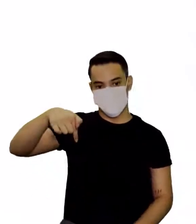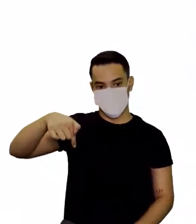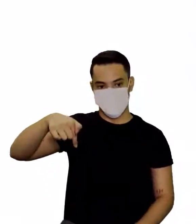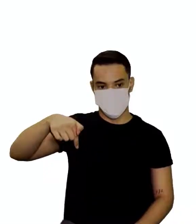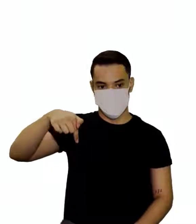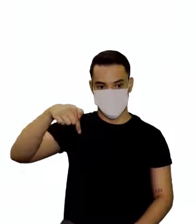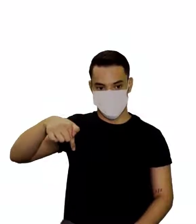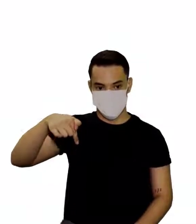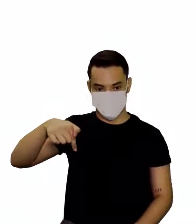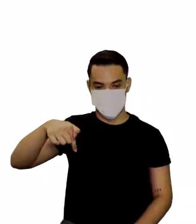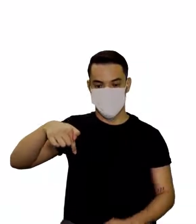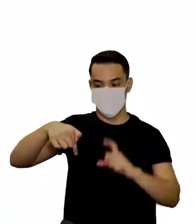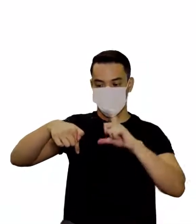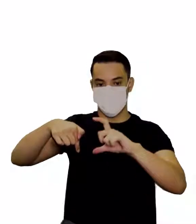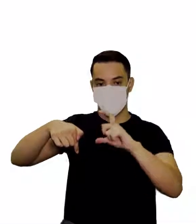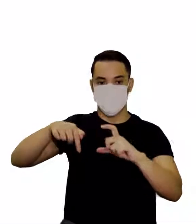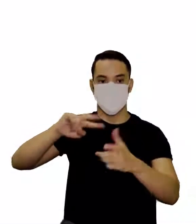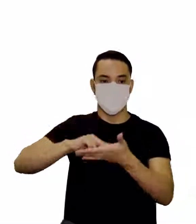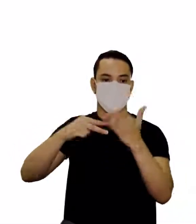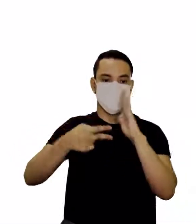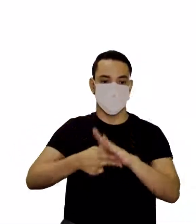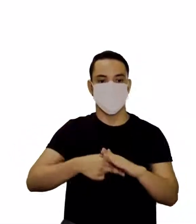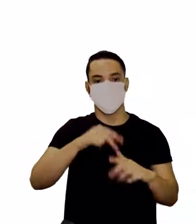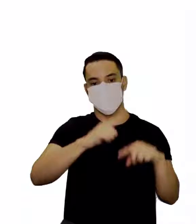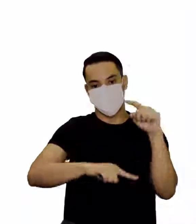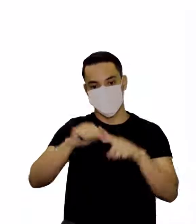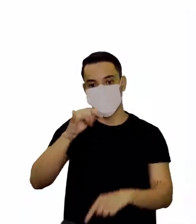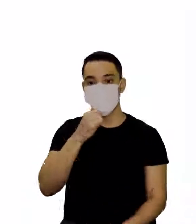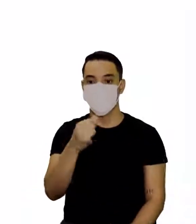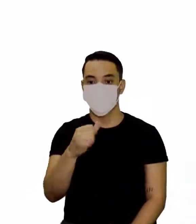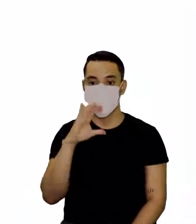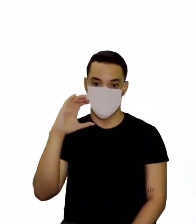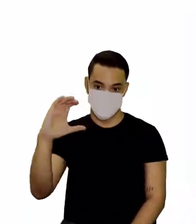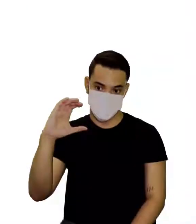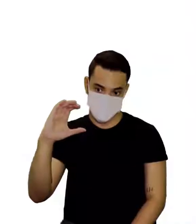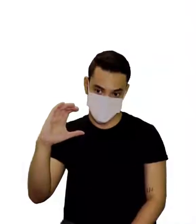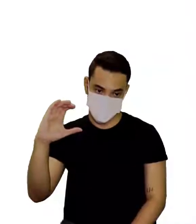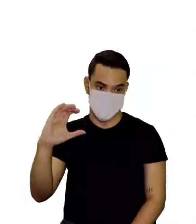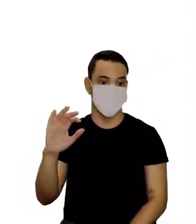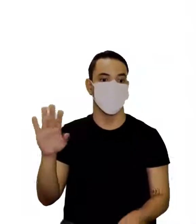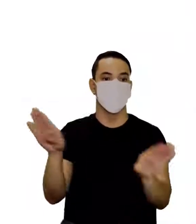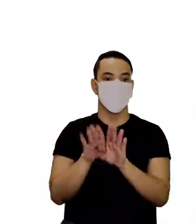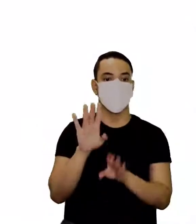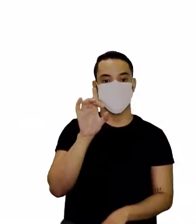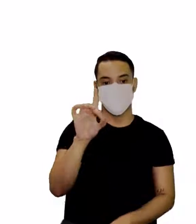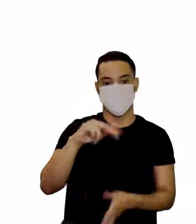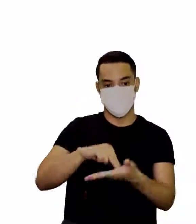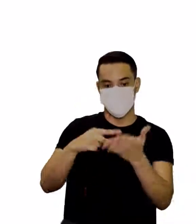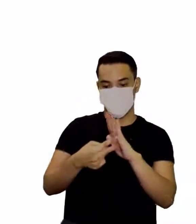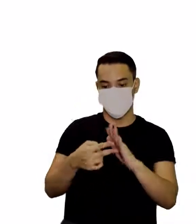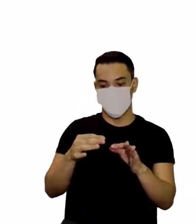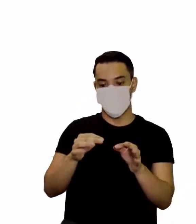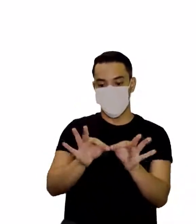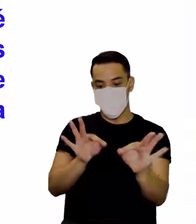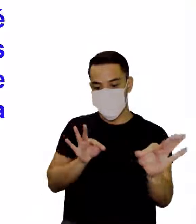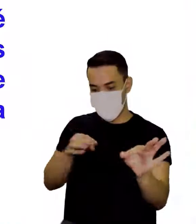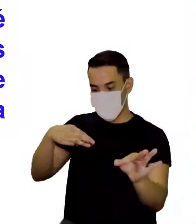Q maiúsculo é a carga elétrica em coulomb e D é dado em metros, né, que é a